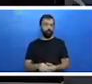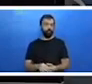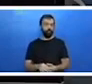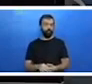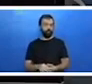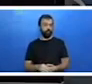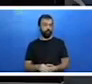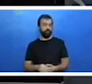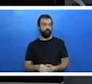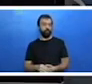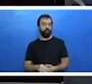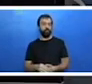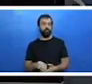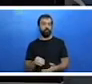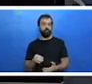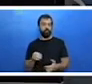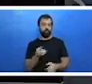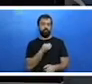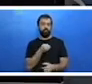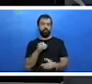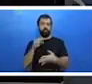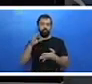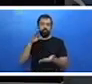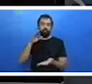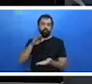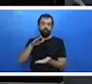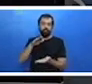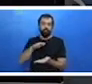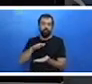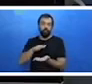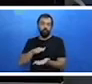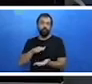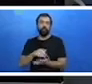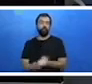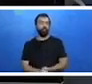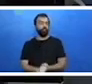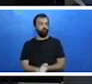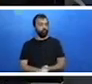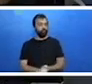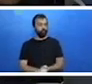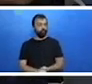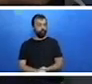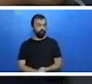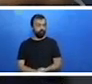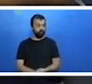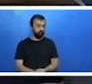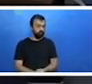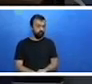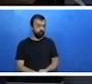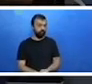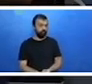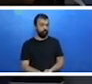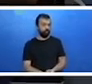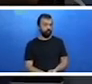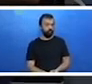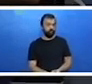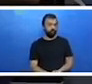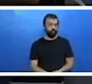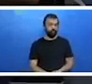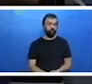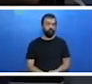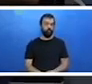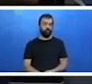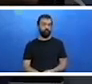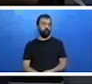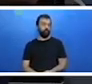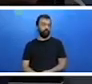vou ficar com um número reduzido. Eu vou diminuir. Como que eu vou diminuir esse número? Se o meu